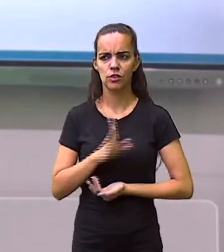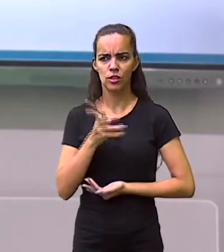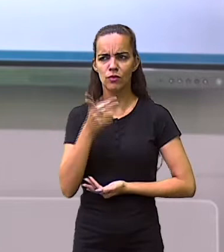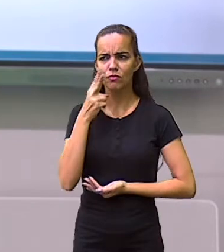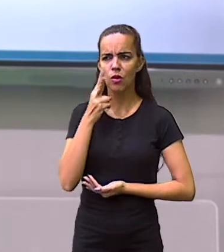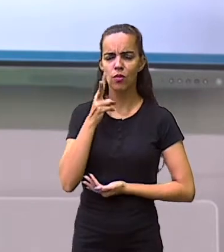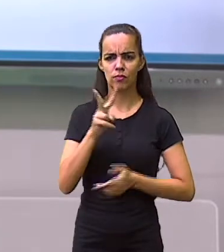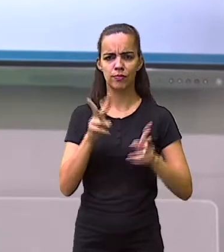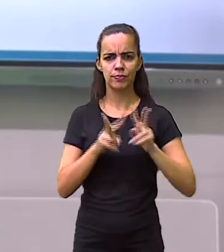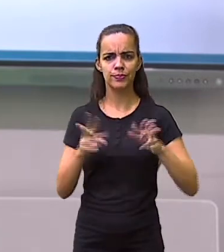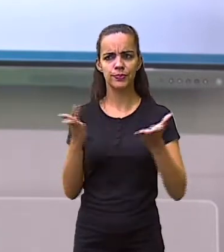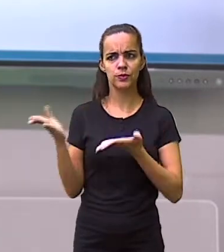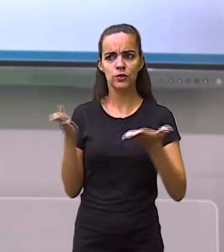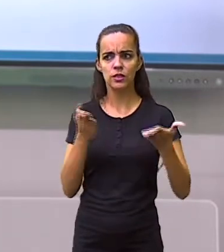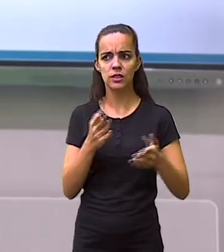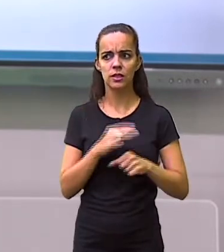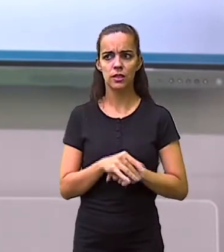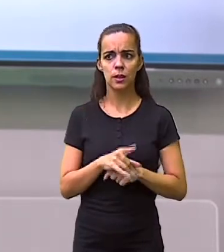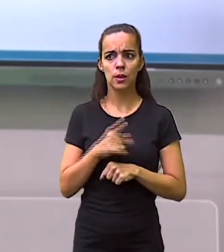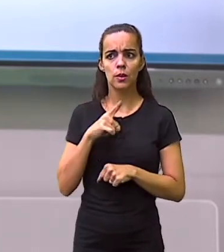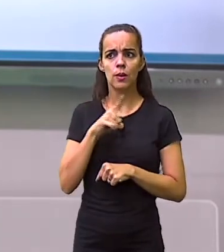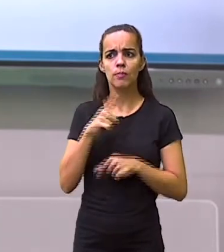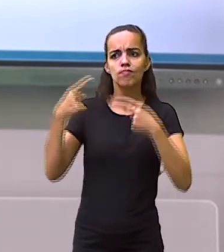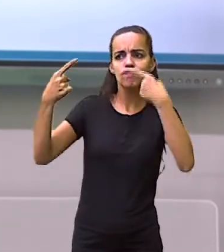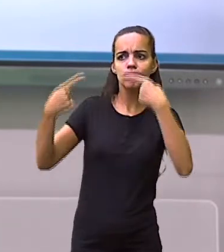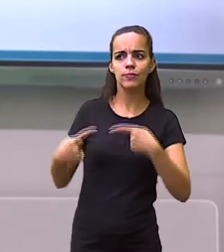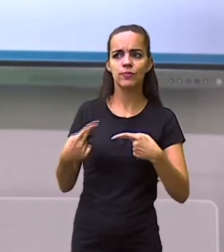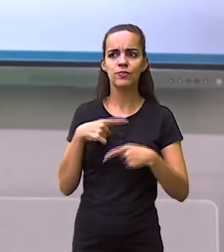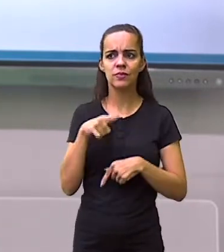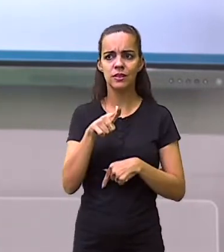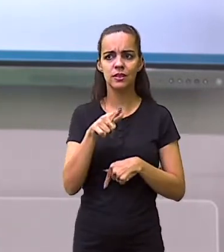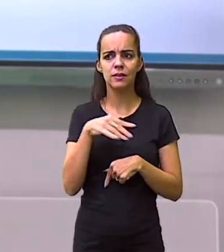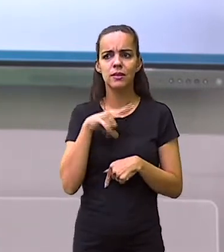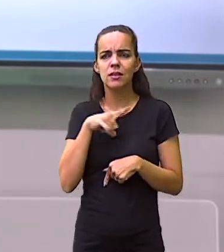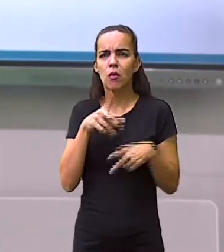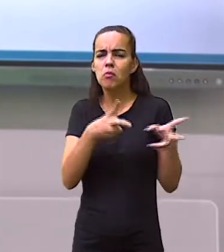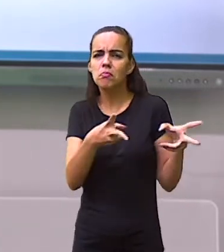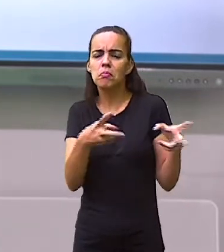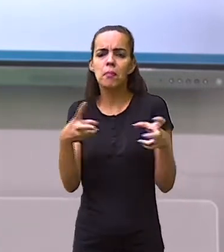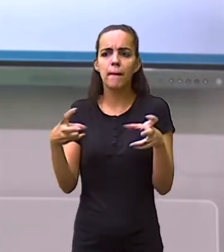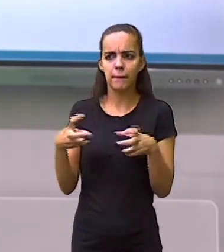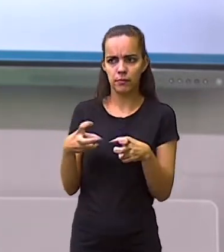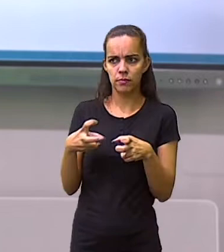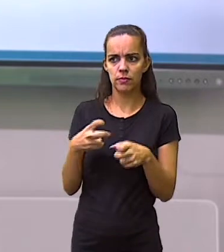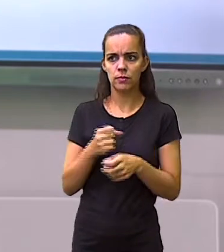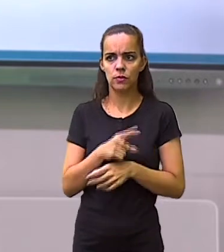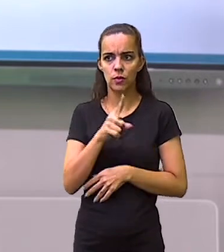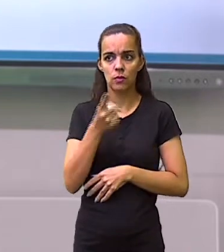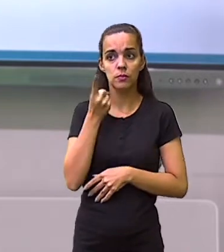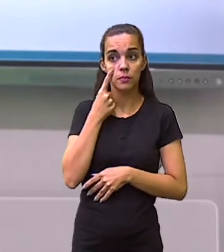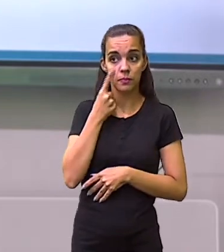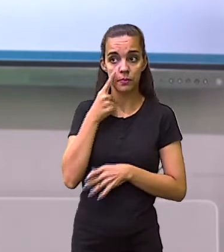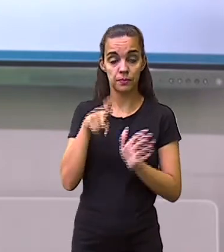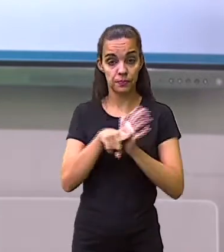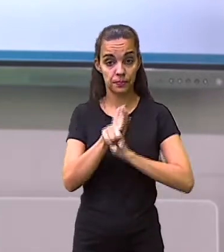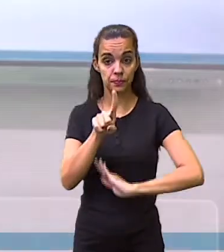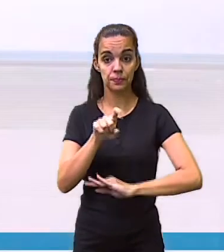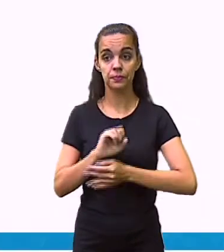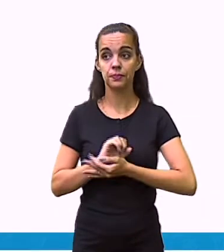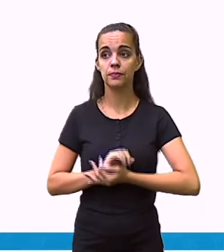para começar, está relacionado à sua percepção. Veja a